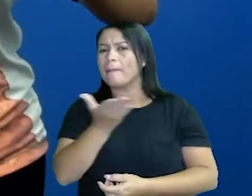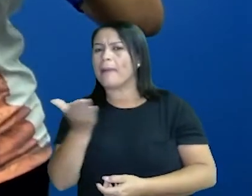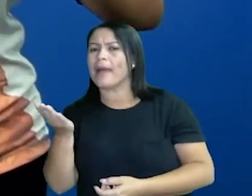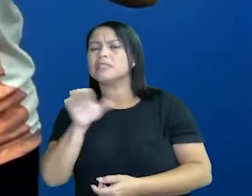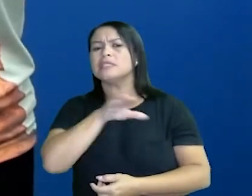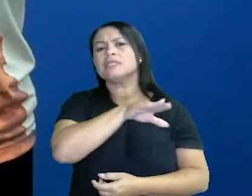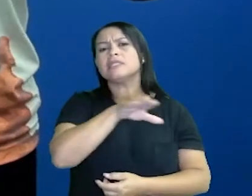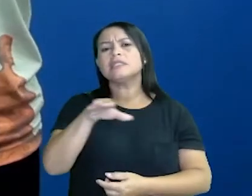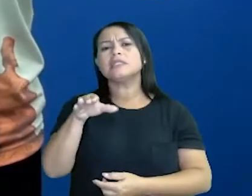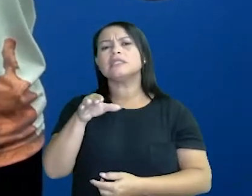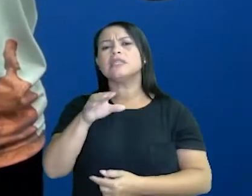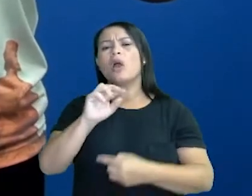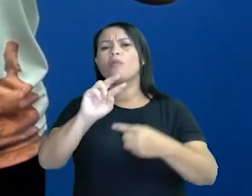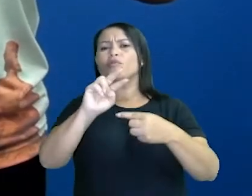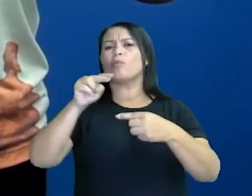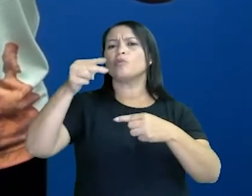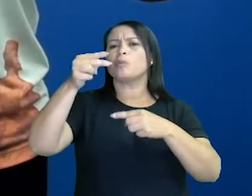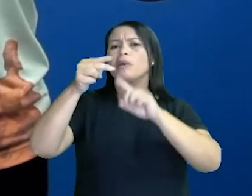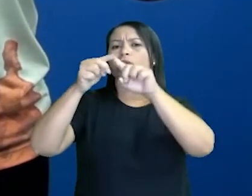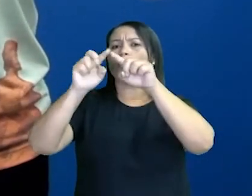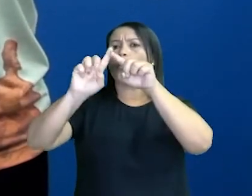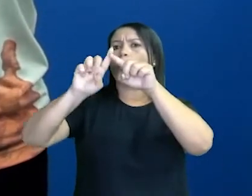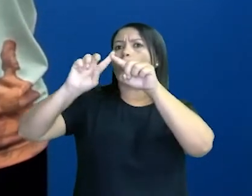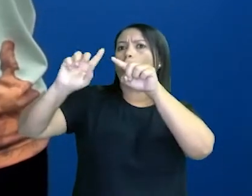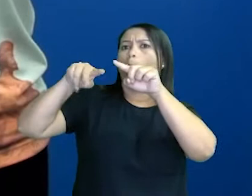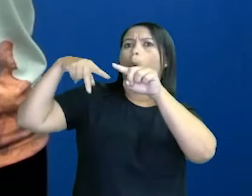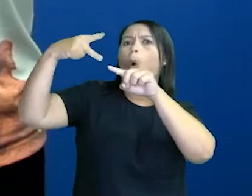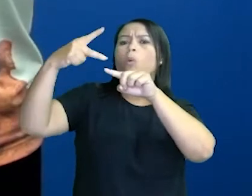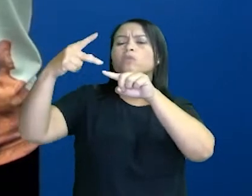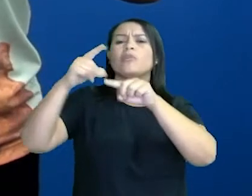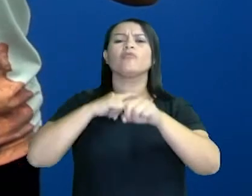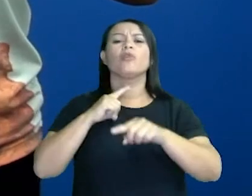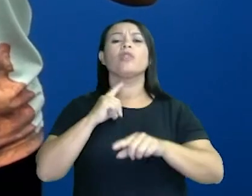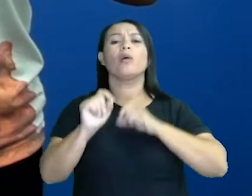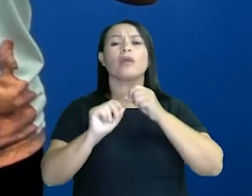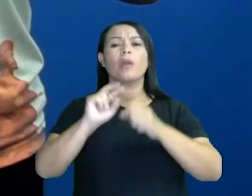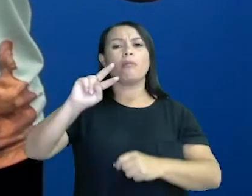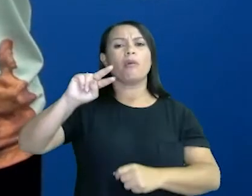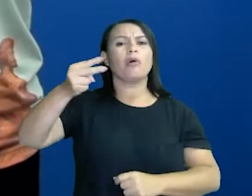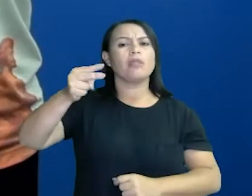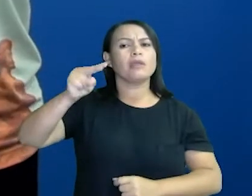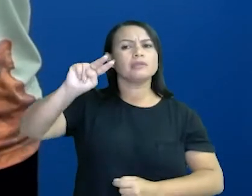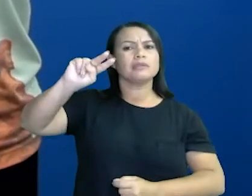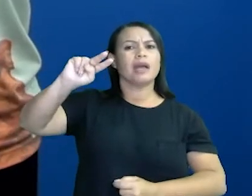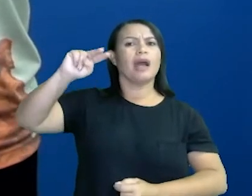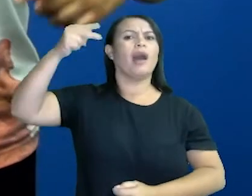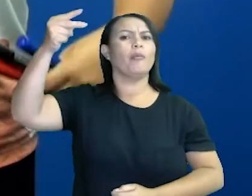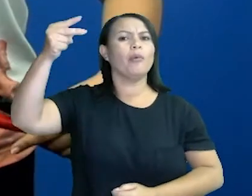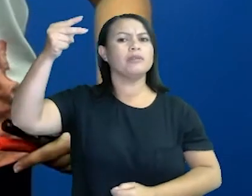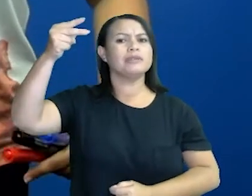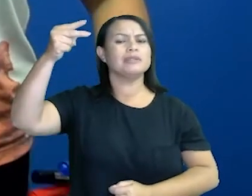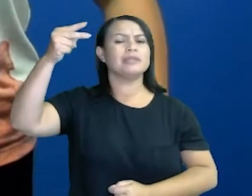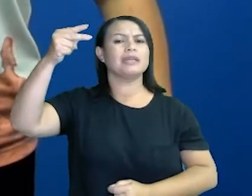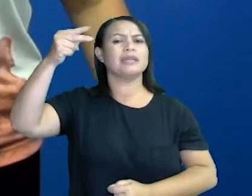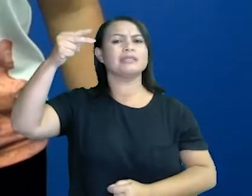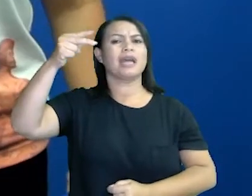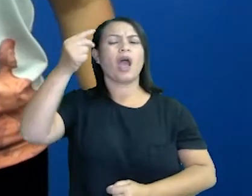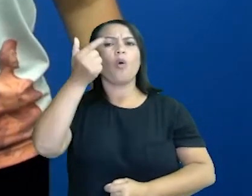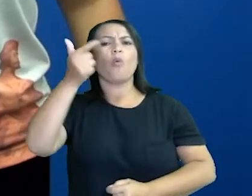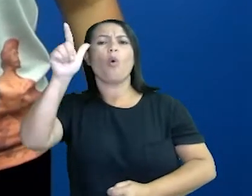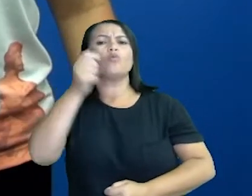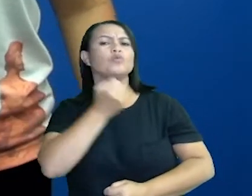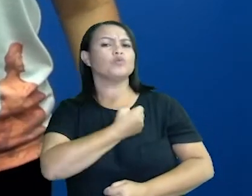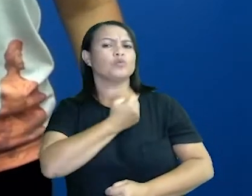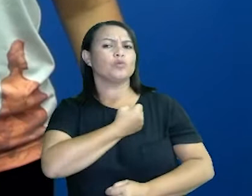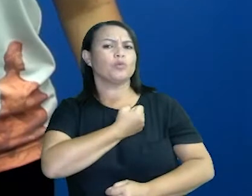poente e um outro expoente Tá certo então vou ter uma potência elevada a